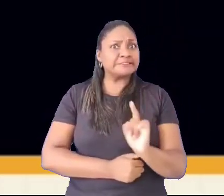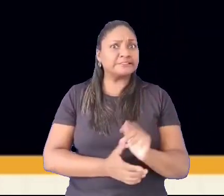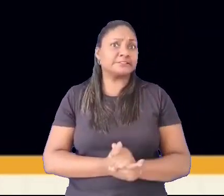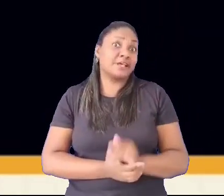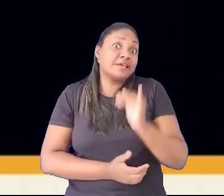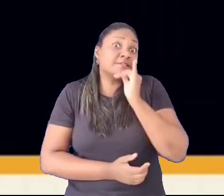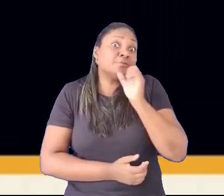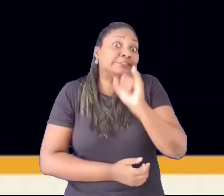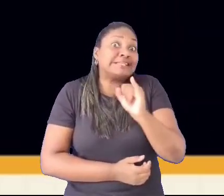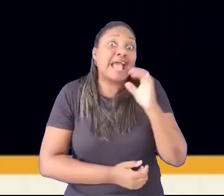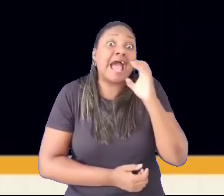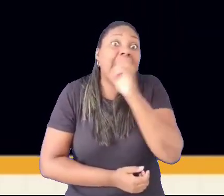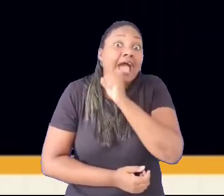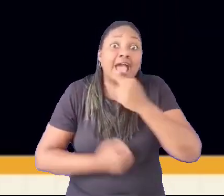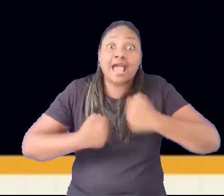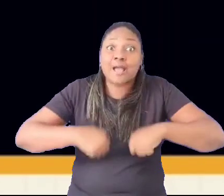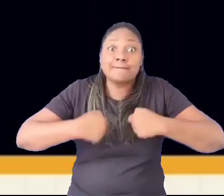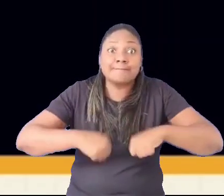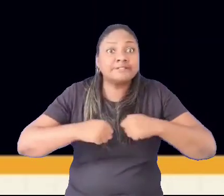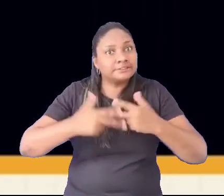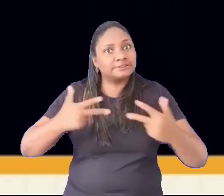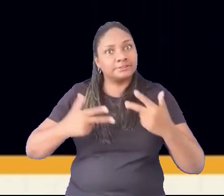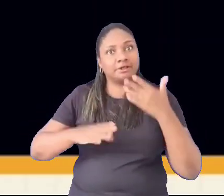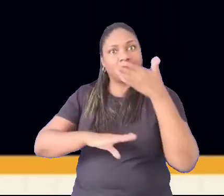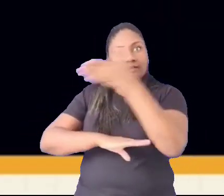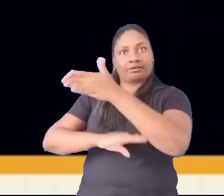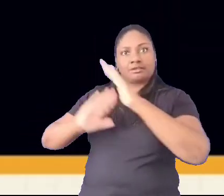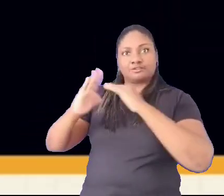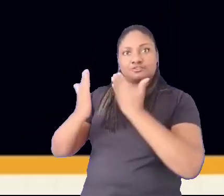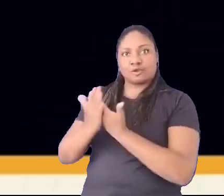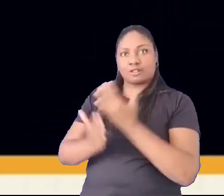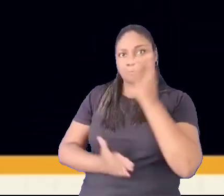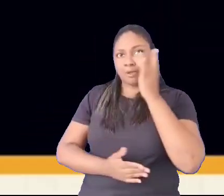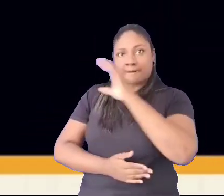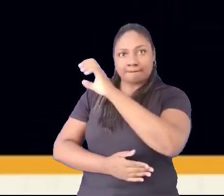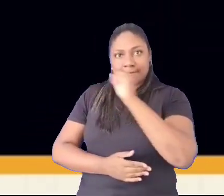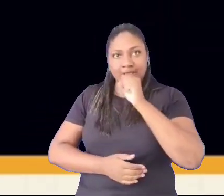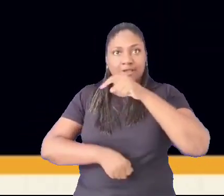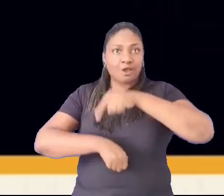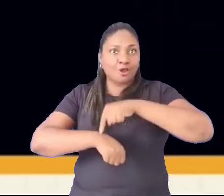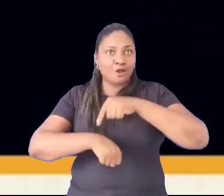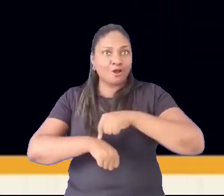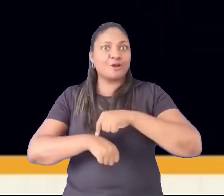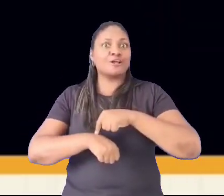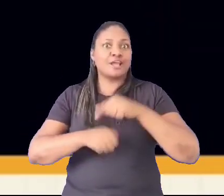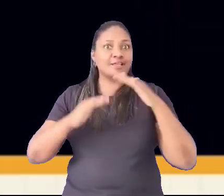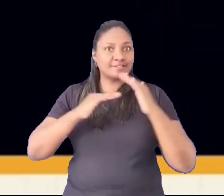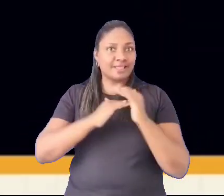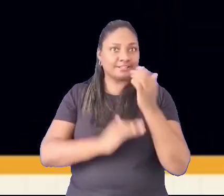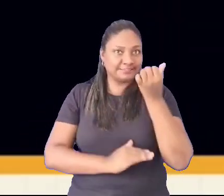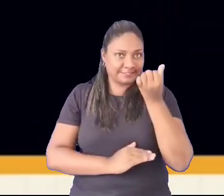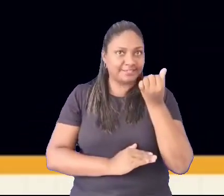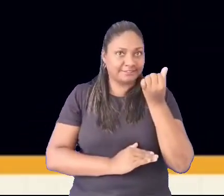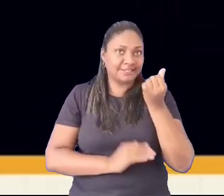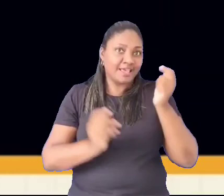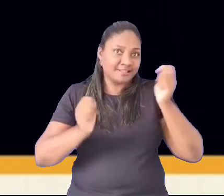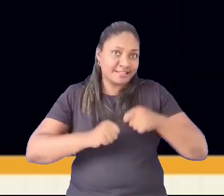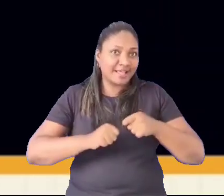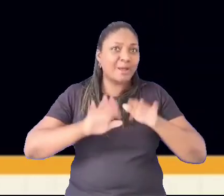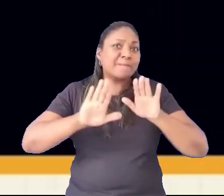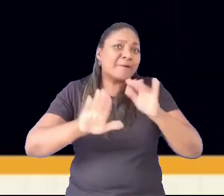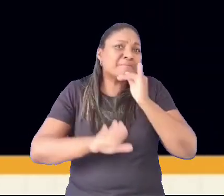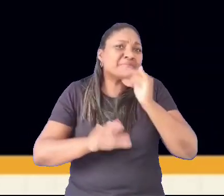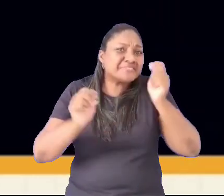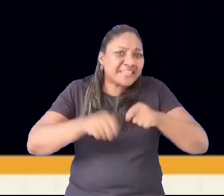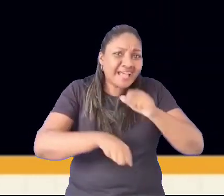urgente, é para daqui 2 horas, aí você vai até a escola, retira, a escola está aberta das 7 às 6 da tarde e a gente vai atender. Mas dá para segurar